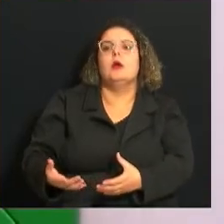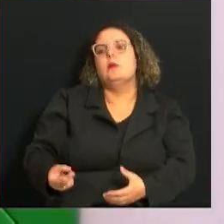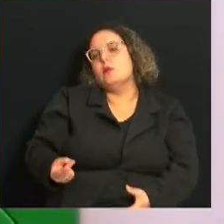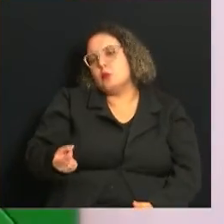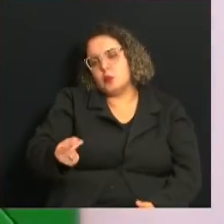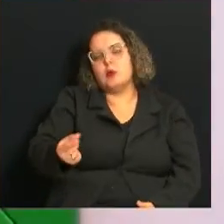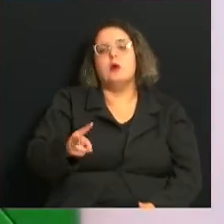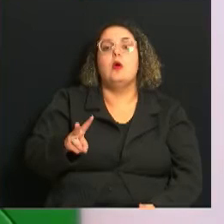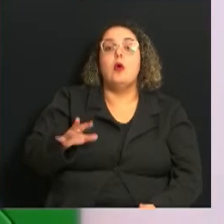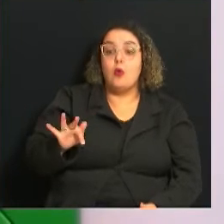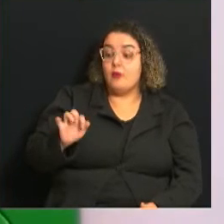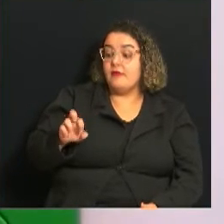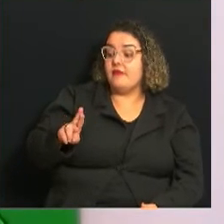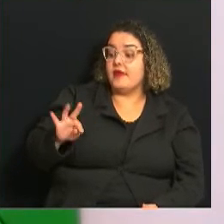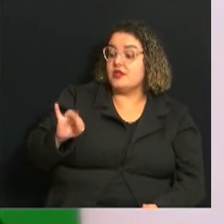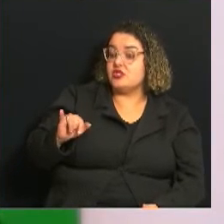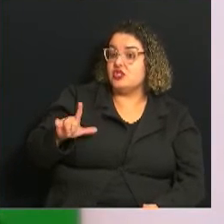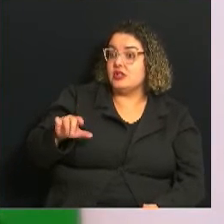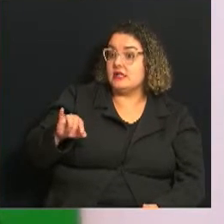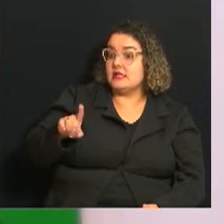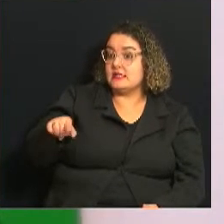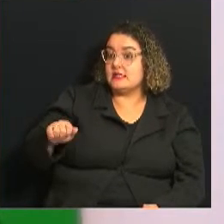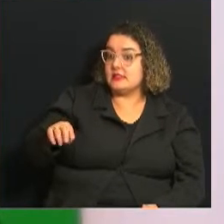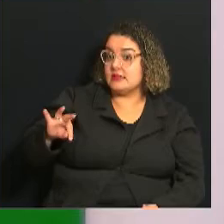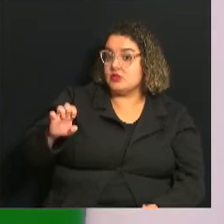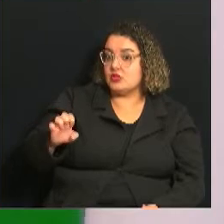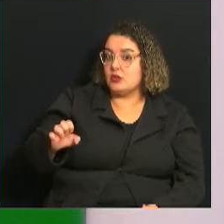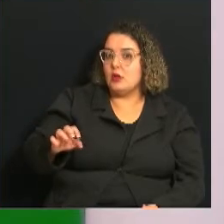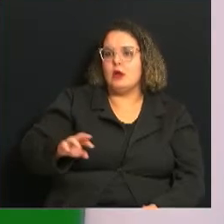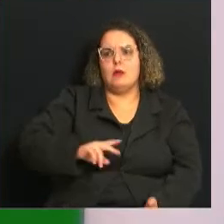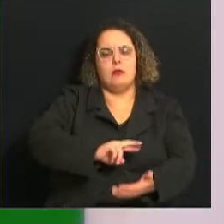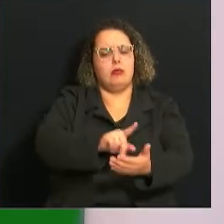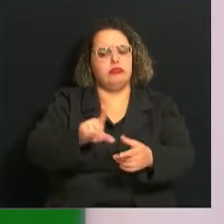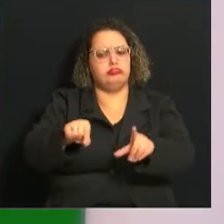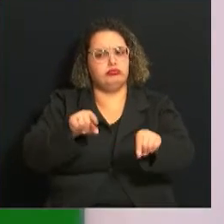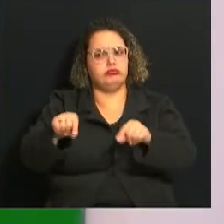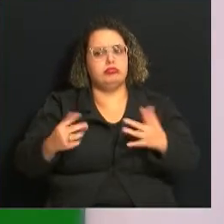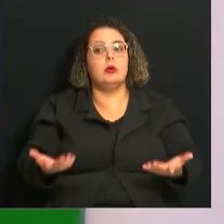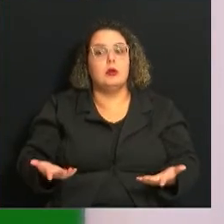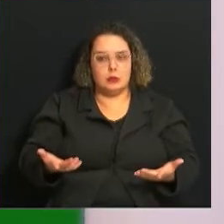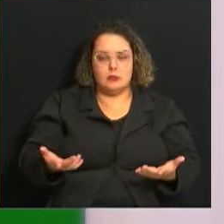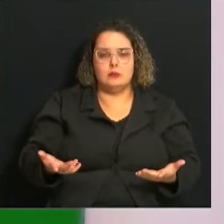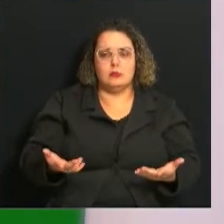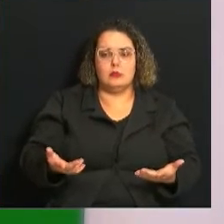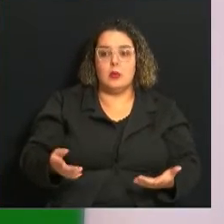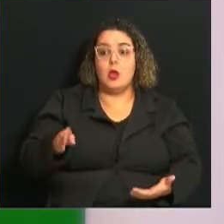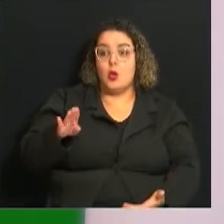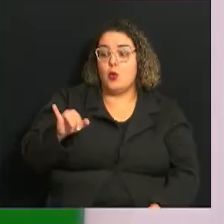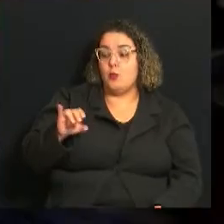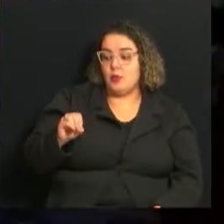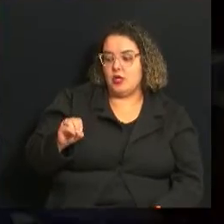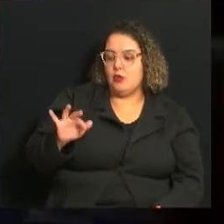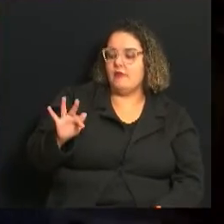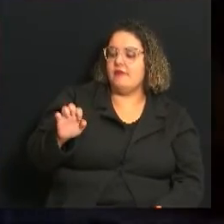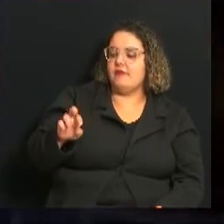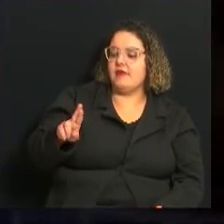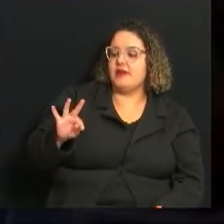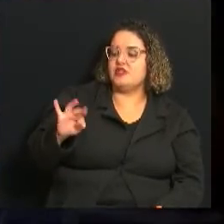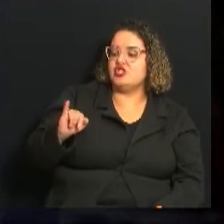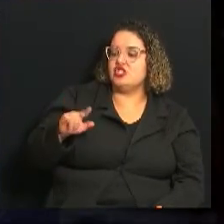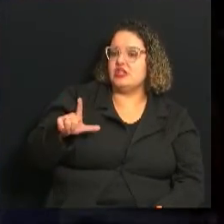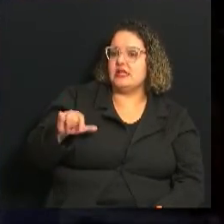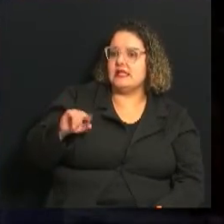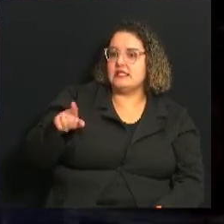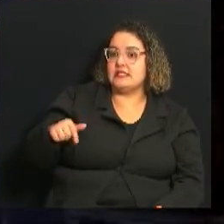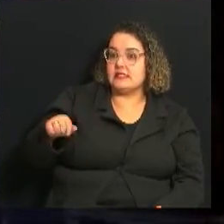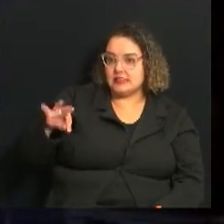meio de quem produz, despontaram em várias opções, entre eles o biofertilizante. Biofertilizante é